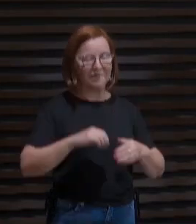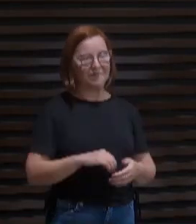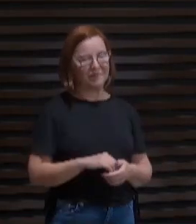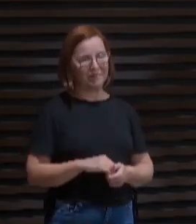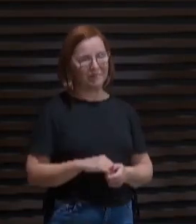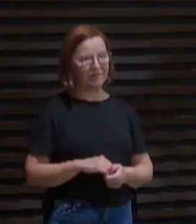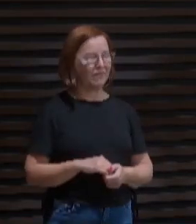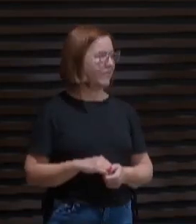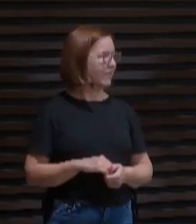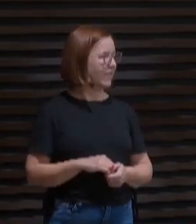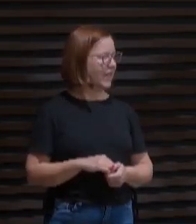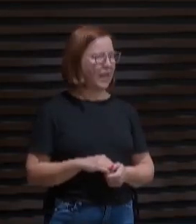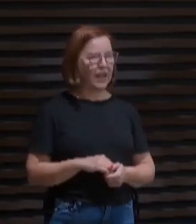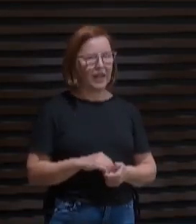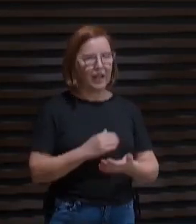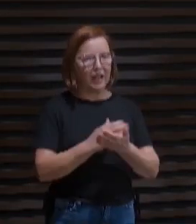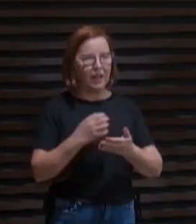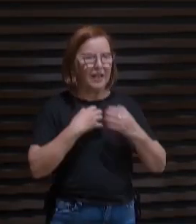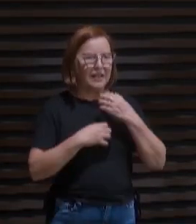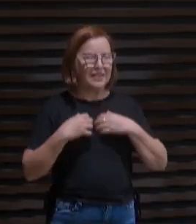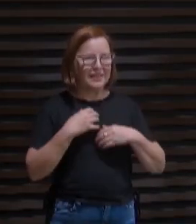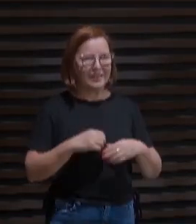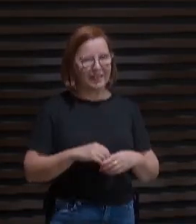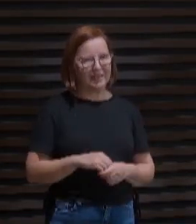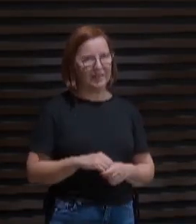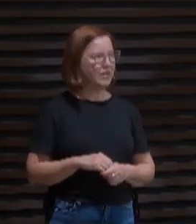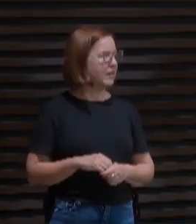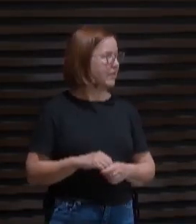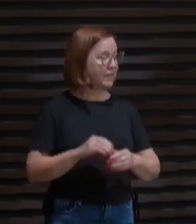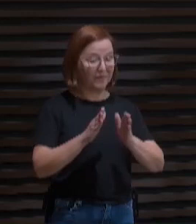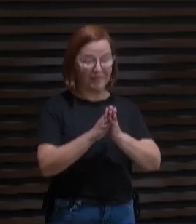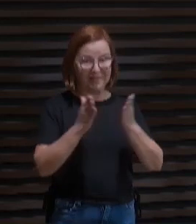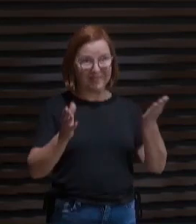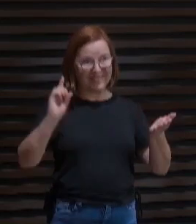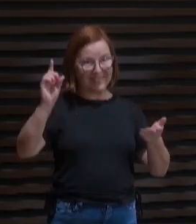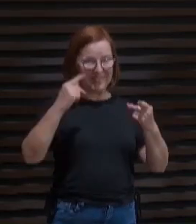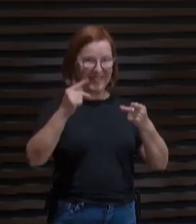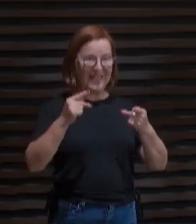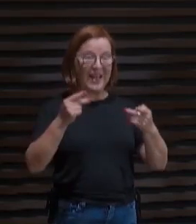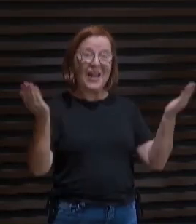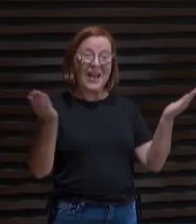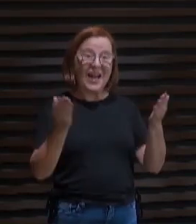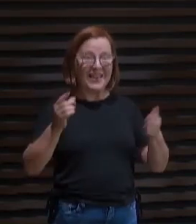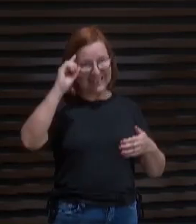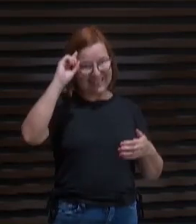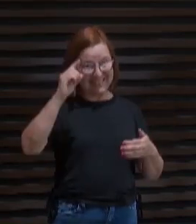É você ficar com a ansiedade. O que vai ser? A Bíblia diz, hoje é o dia que o Senhor vos